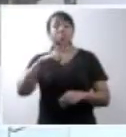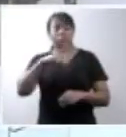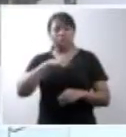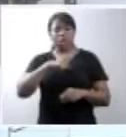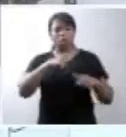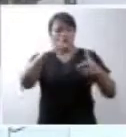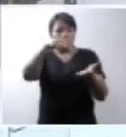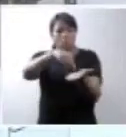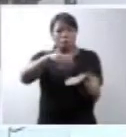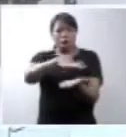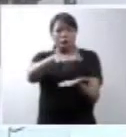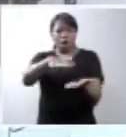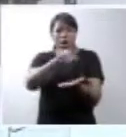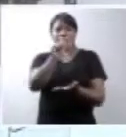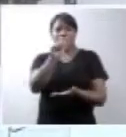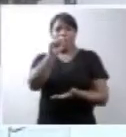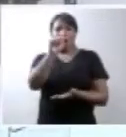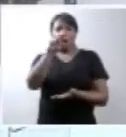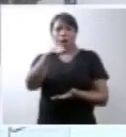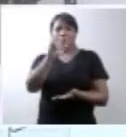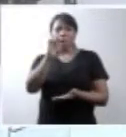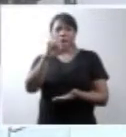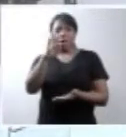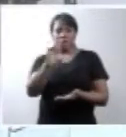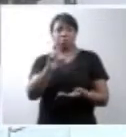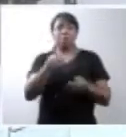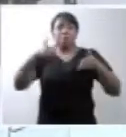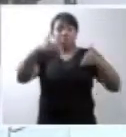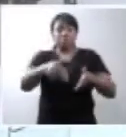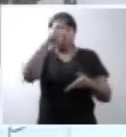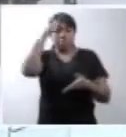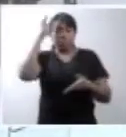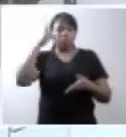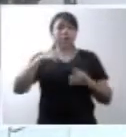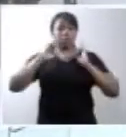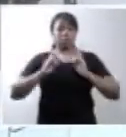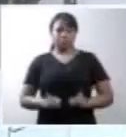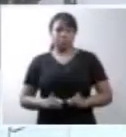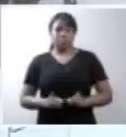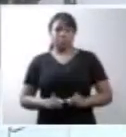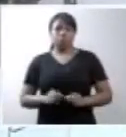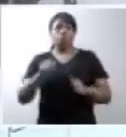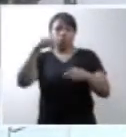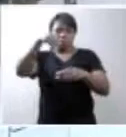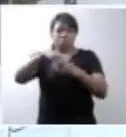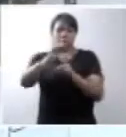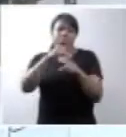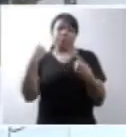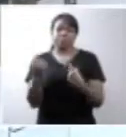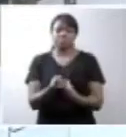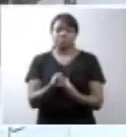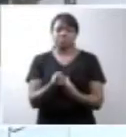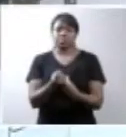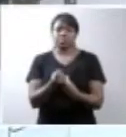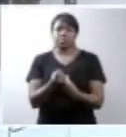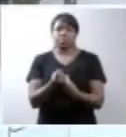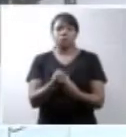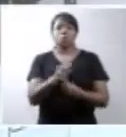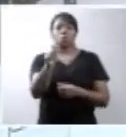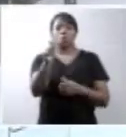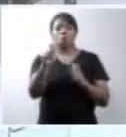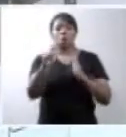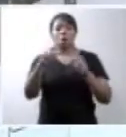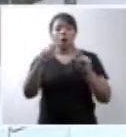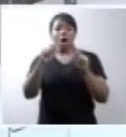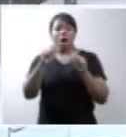ao ambiente que impedem a plena e efetiva participação de pessoas com deficiência na sociedade. No artigo 1º,